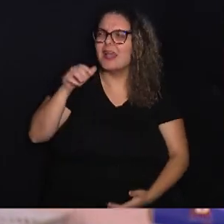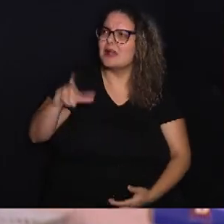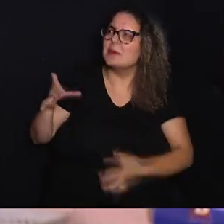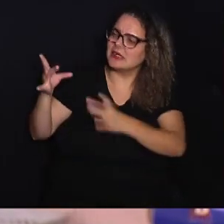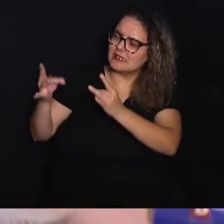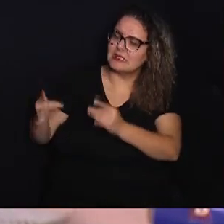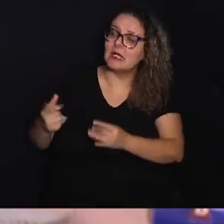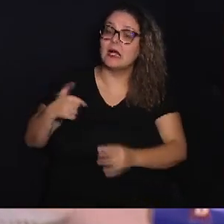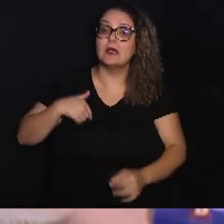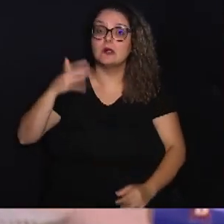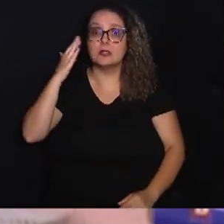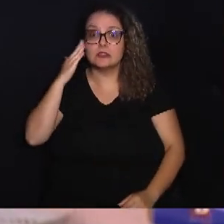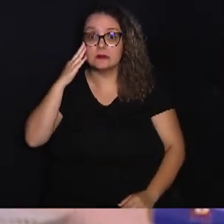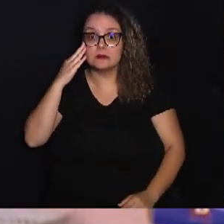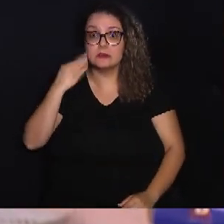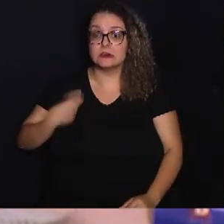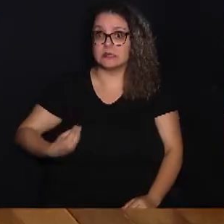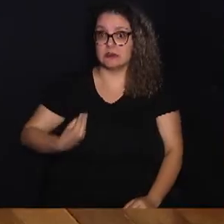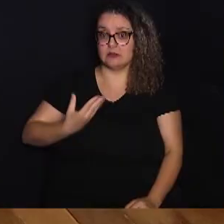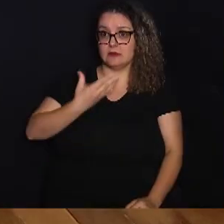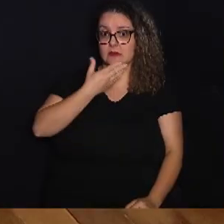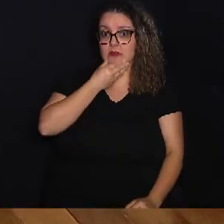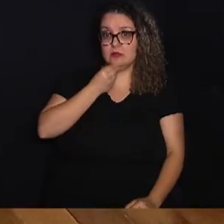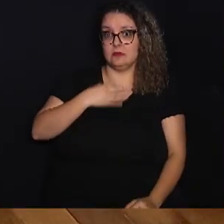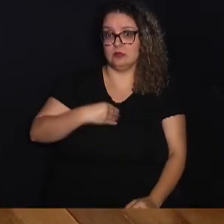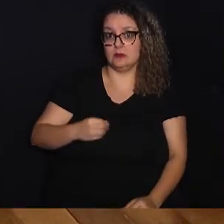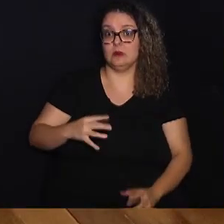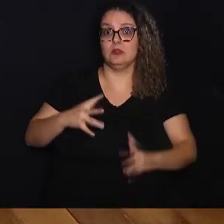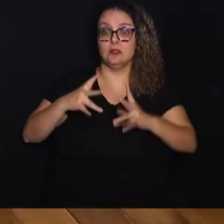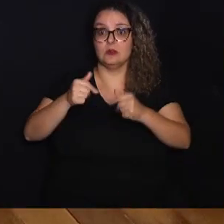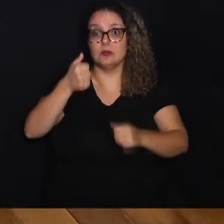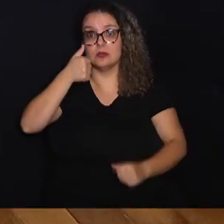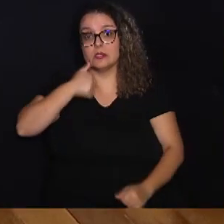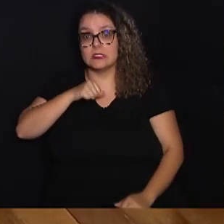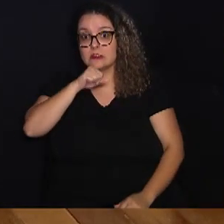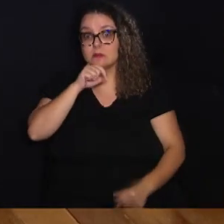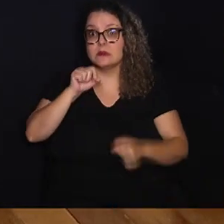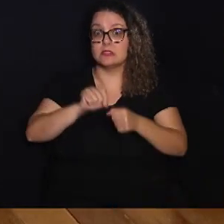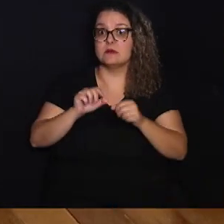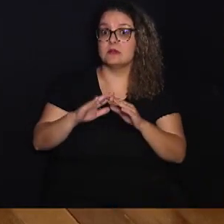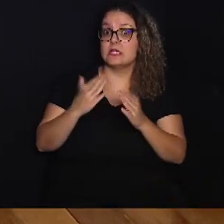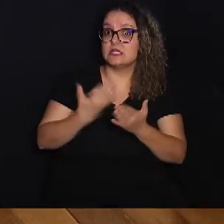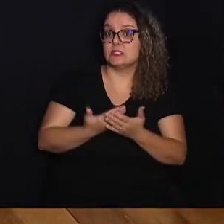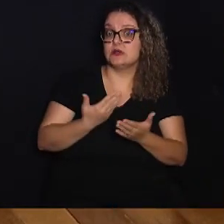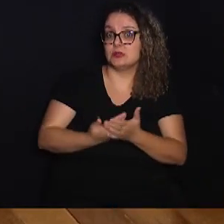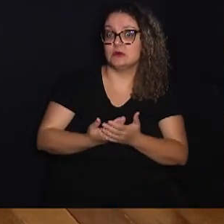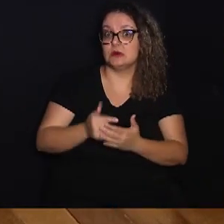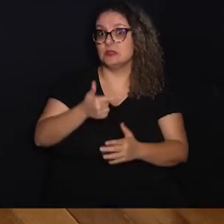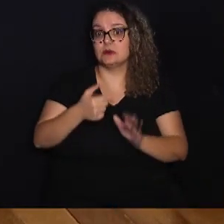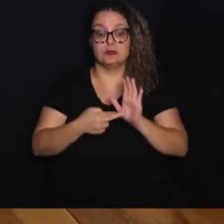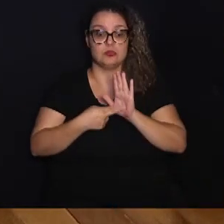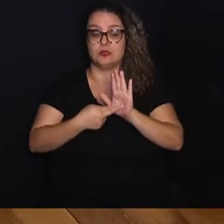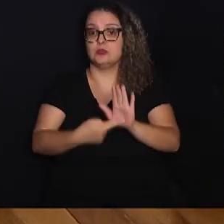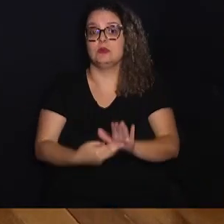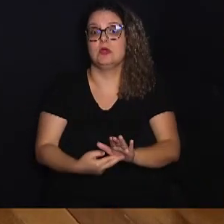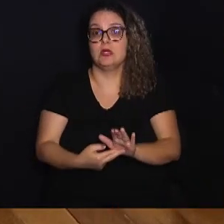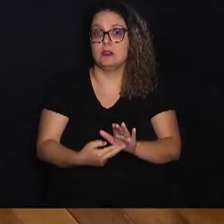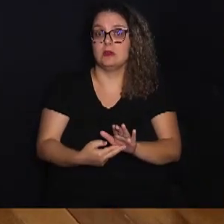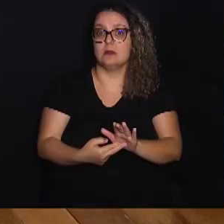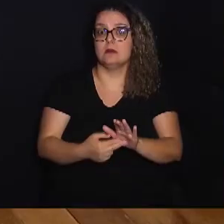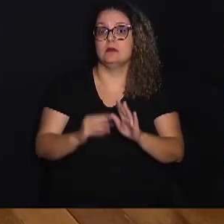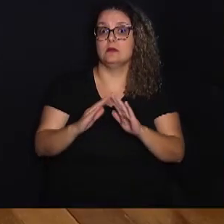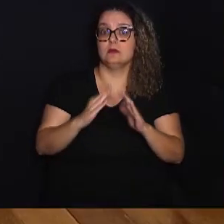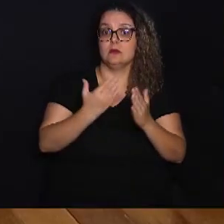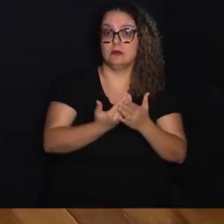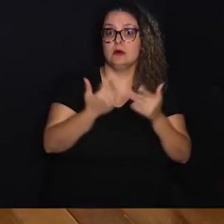eu entendi que na vida do meu filho, todas as mães faziam escola. Ele não tinha uma referência de que a escola